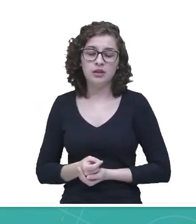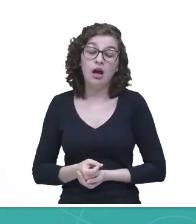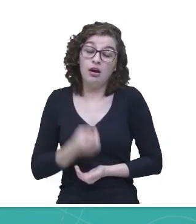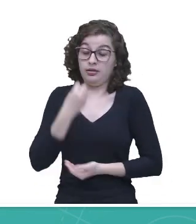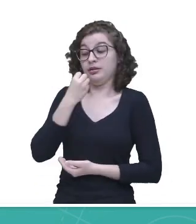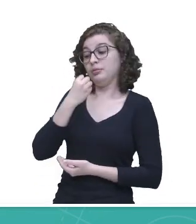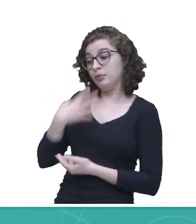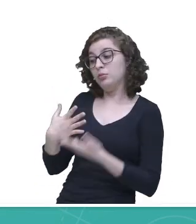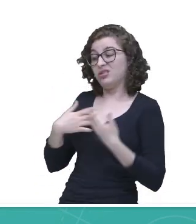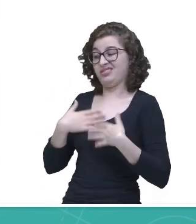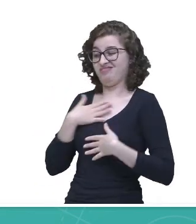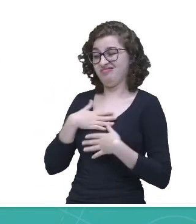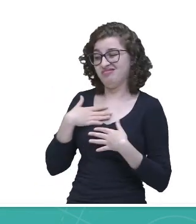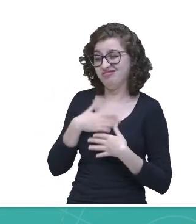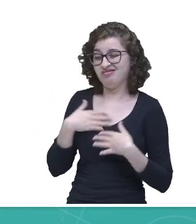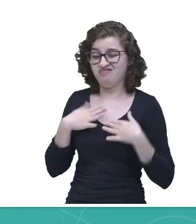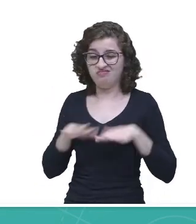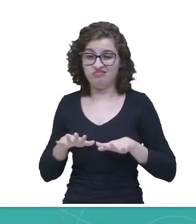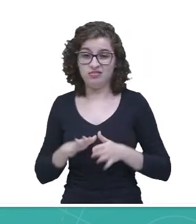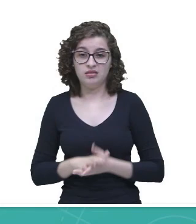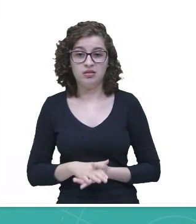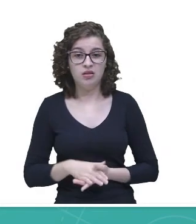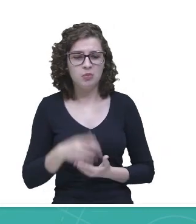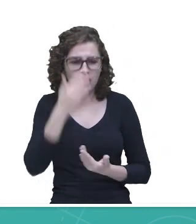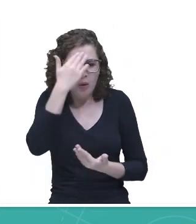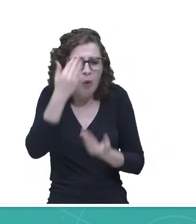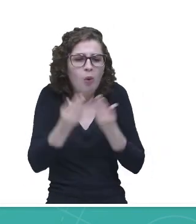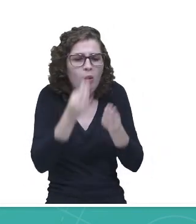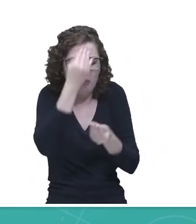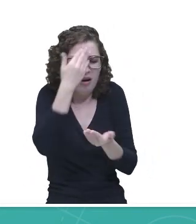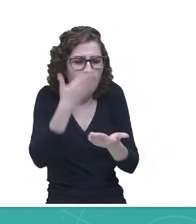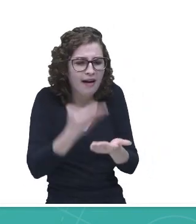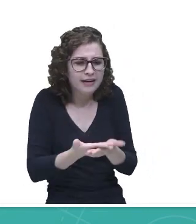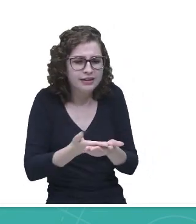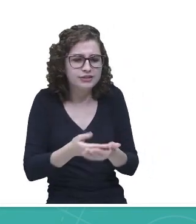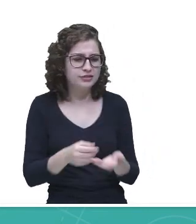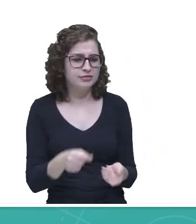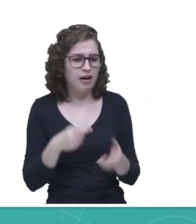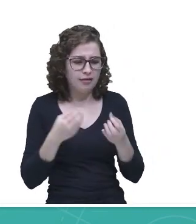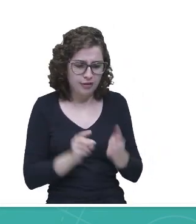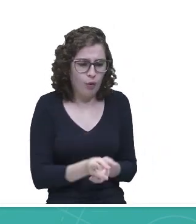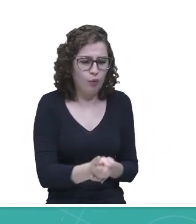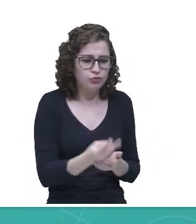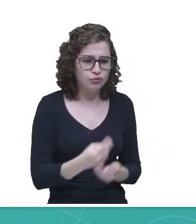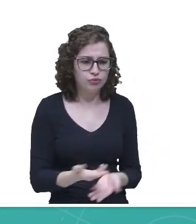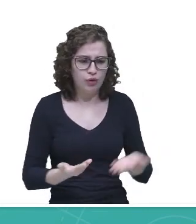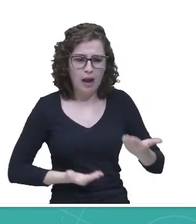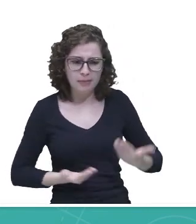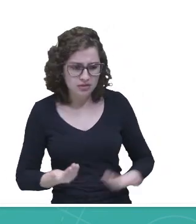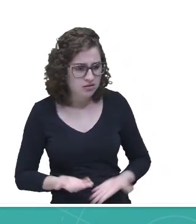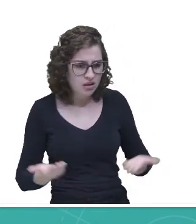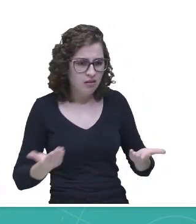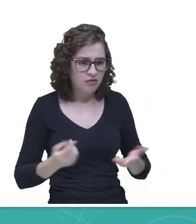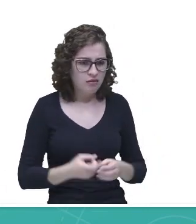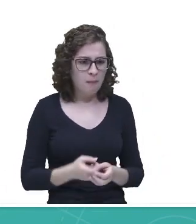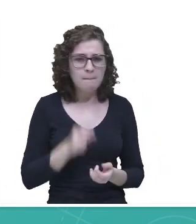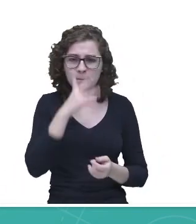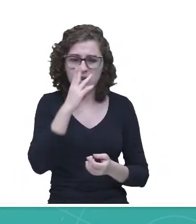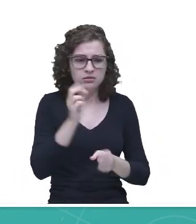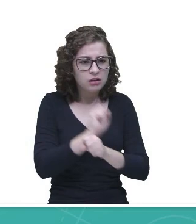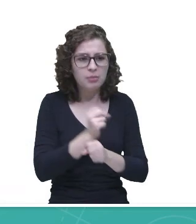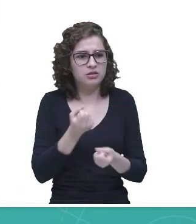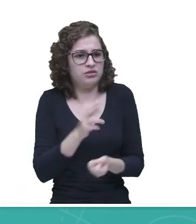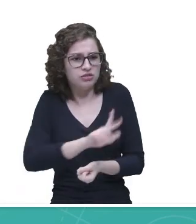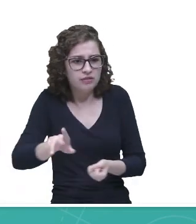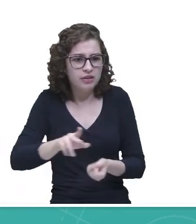que esse pessoal passou o tempo todo acreditando que a sua condição de vida era aquela. Não, vai chegar um momentinho ali que eles vão começar a